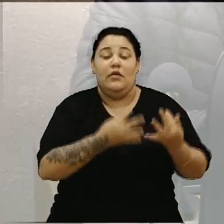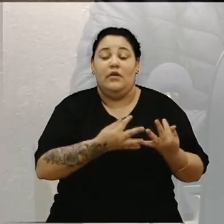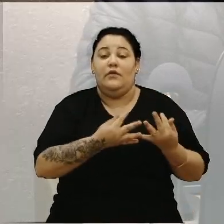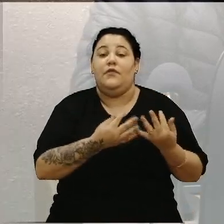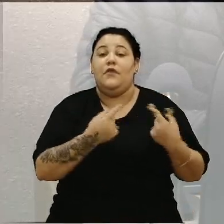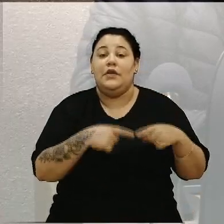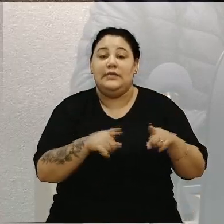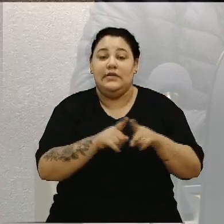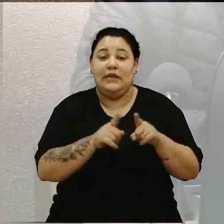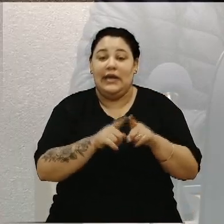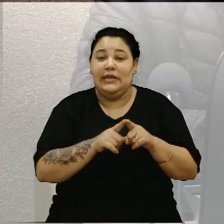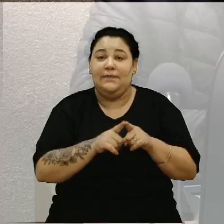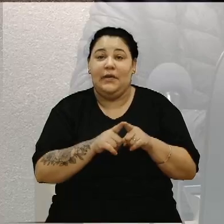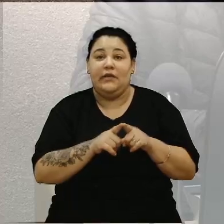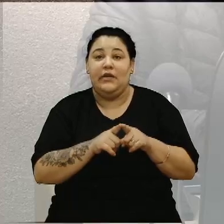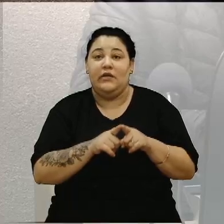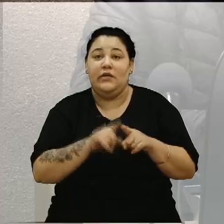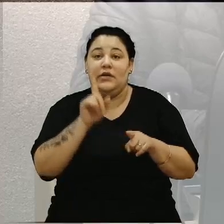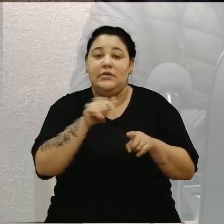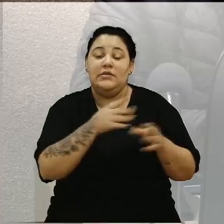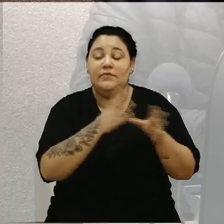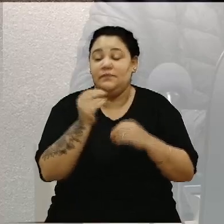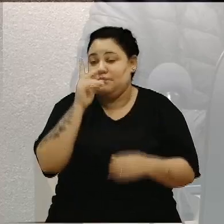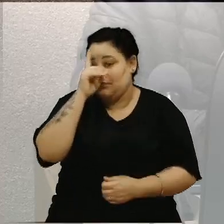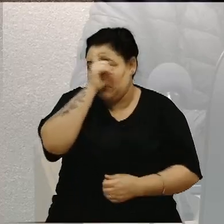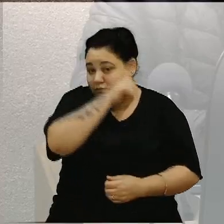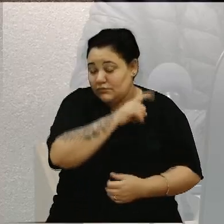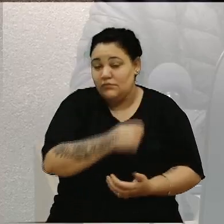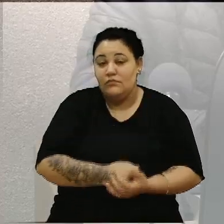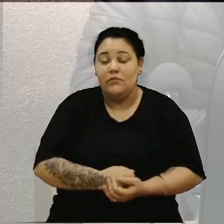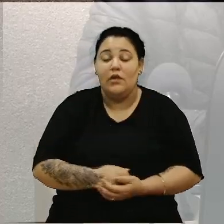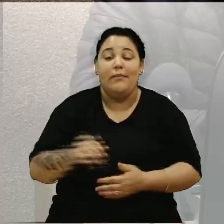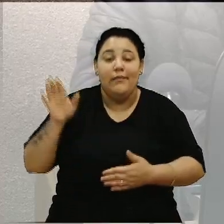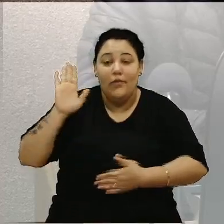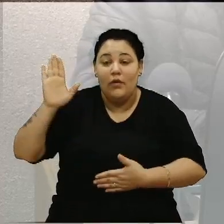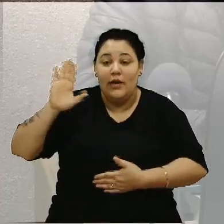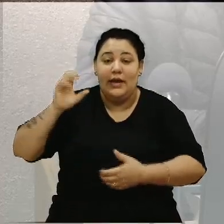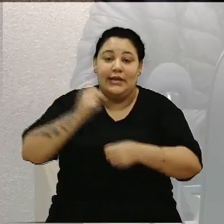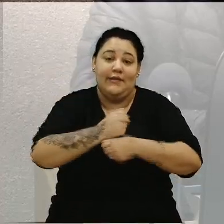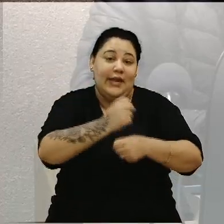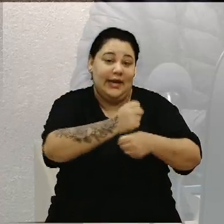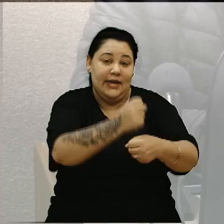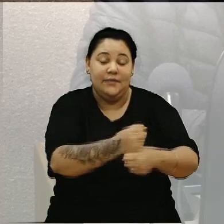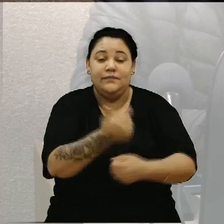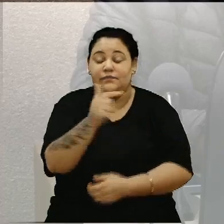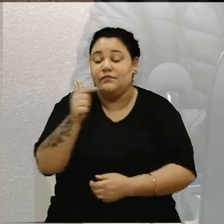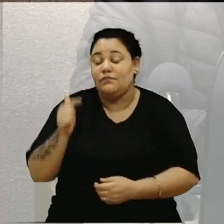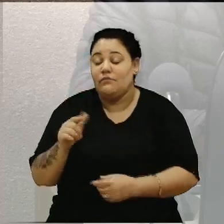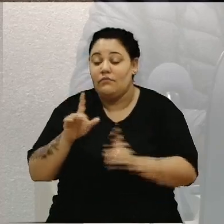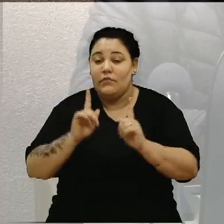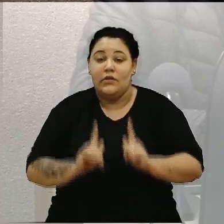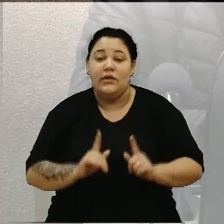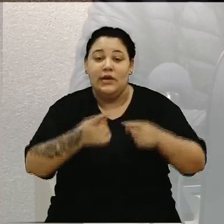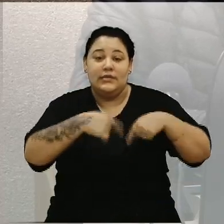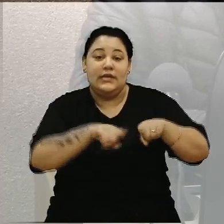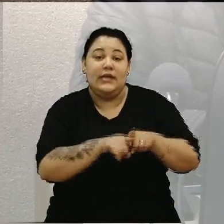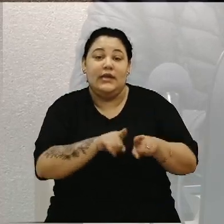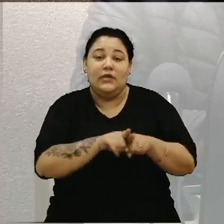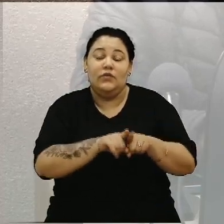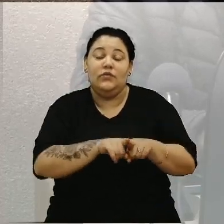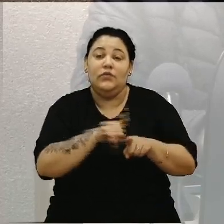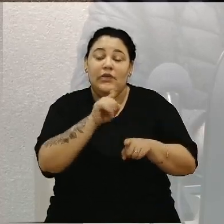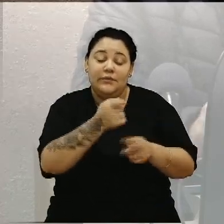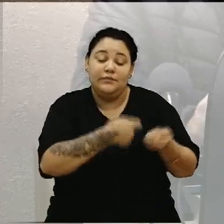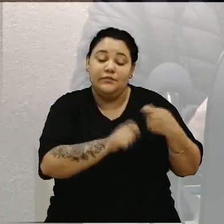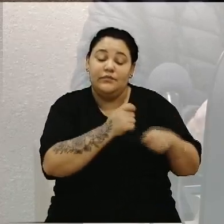né, várias dificuldades, promessas há anos, né, de outras gestões, de outras administrações, que deveriam